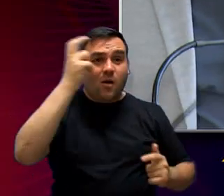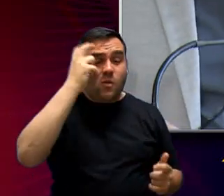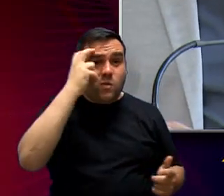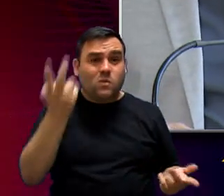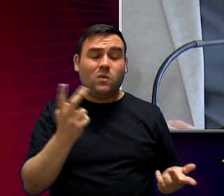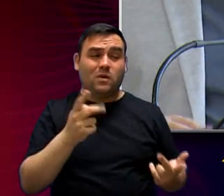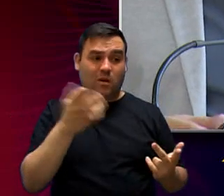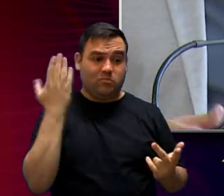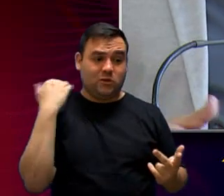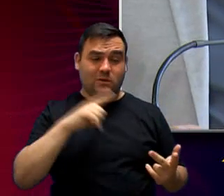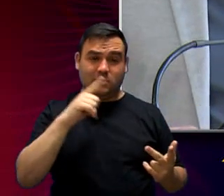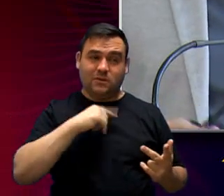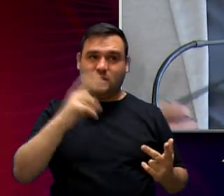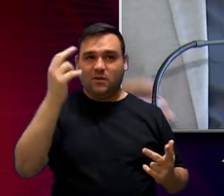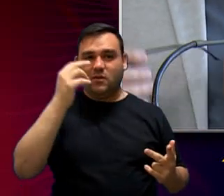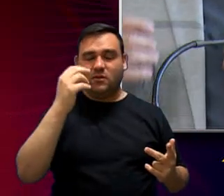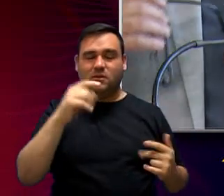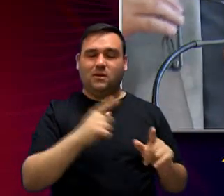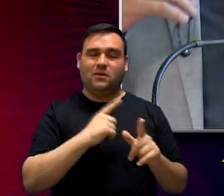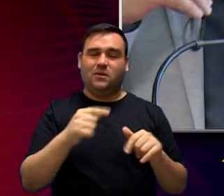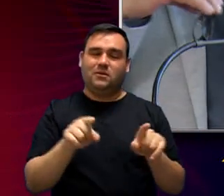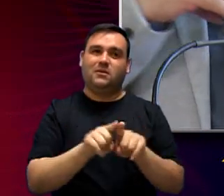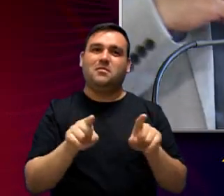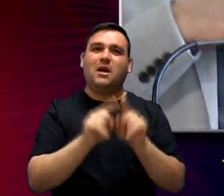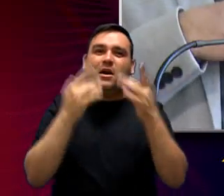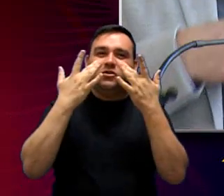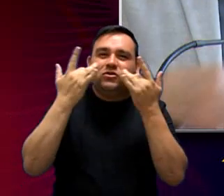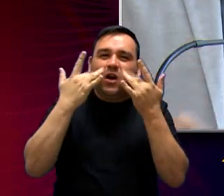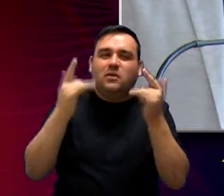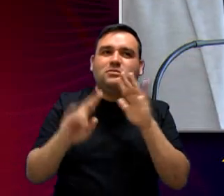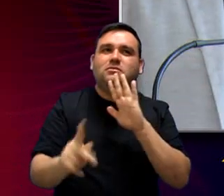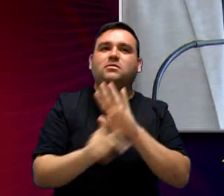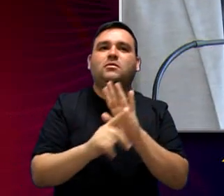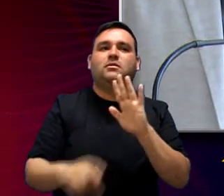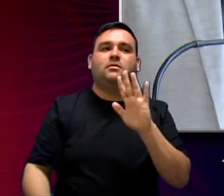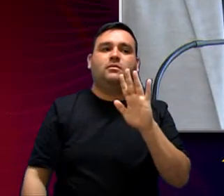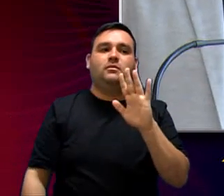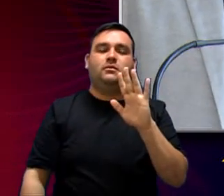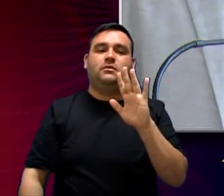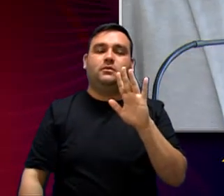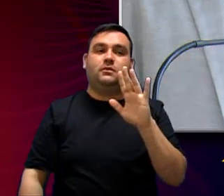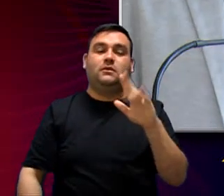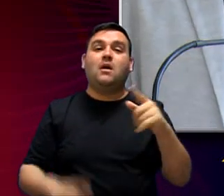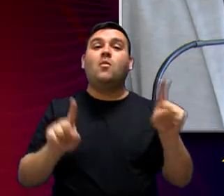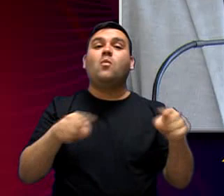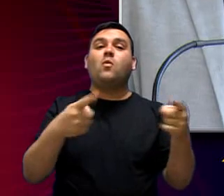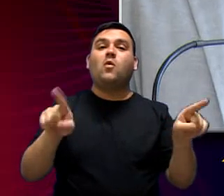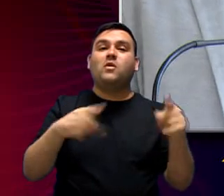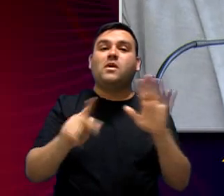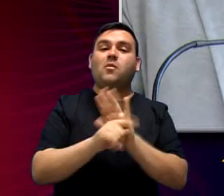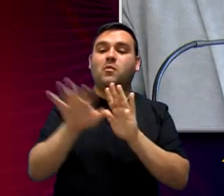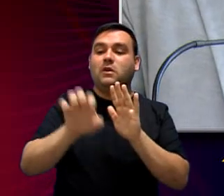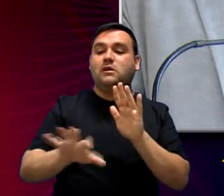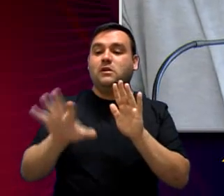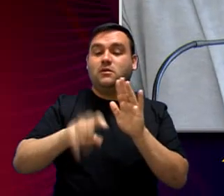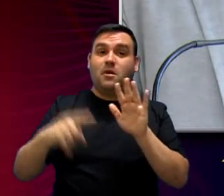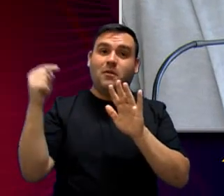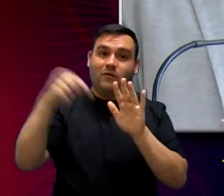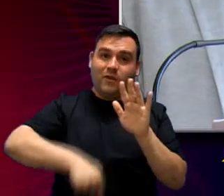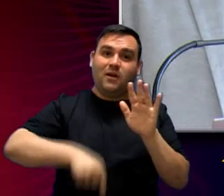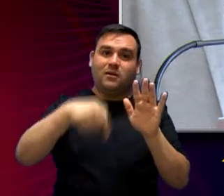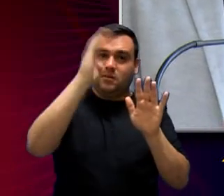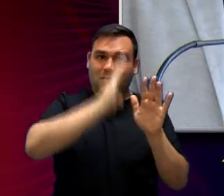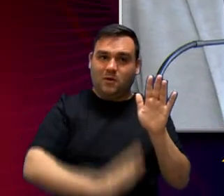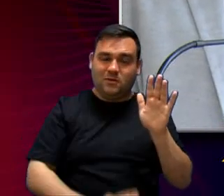Culturalmente, nessa época, culturalmente, peças teatrais e musicais vinham da Europa para se apresentarem